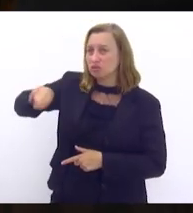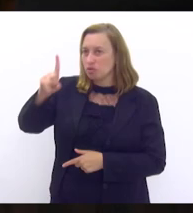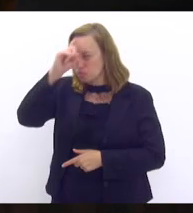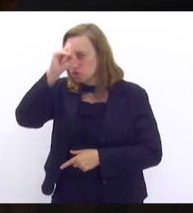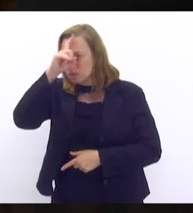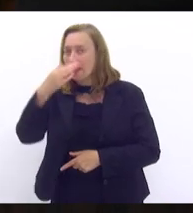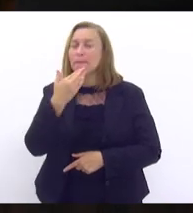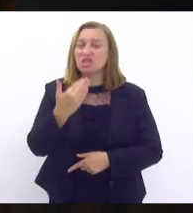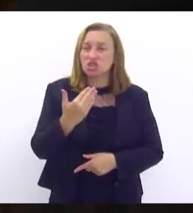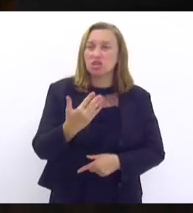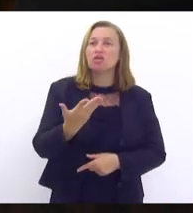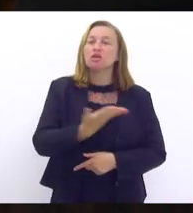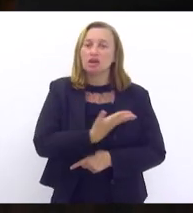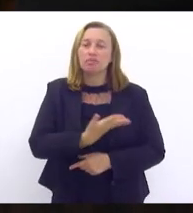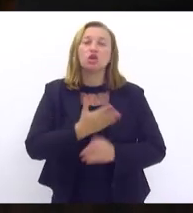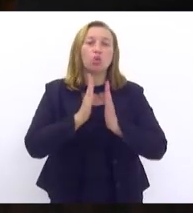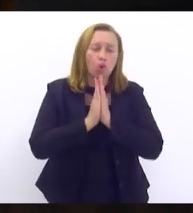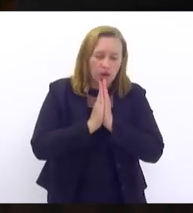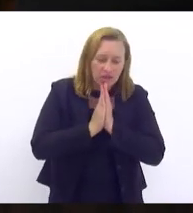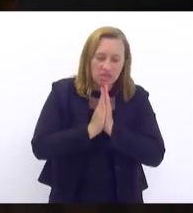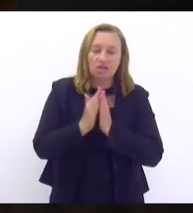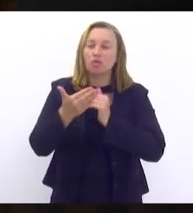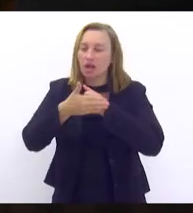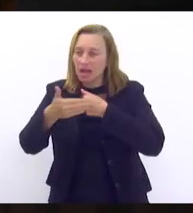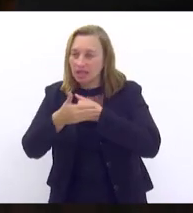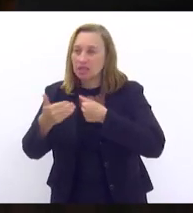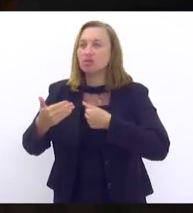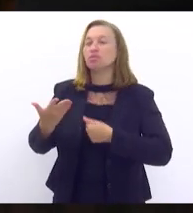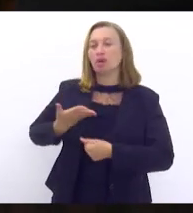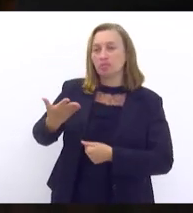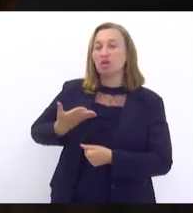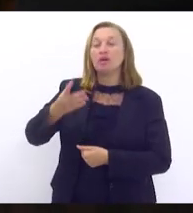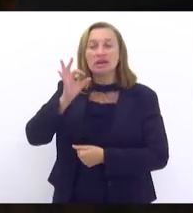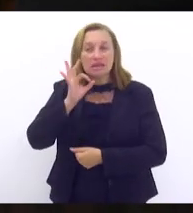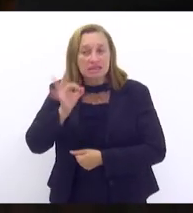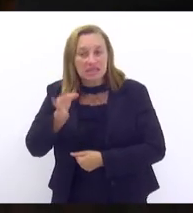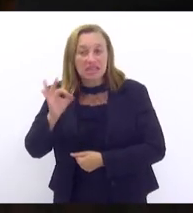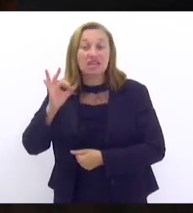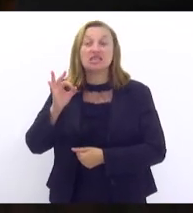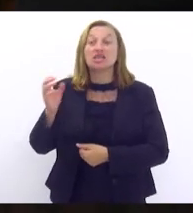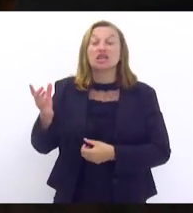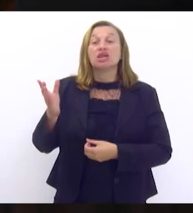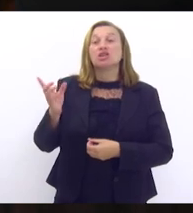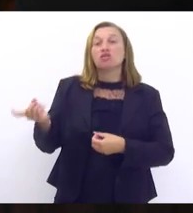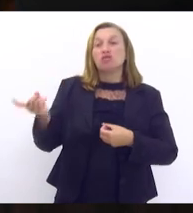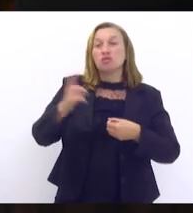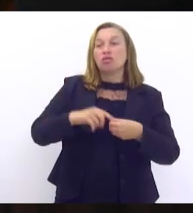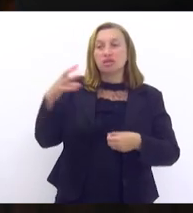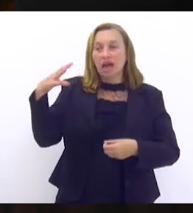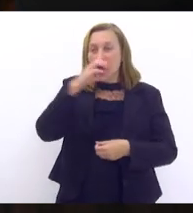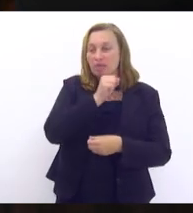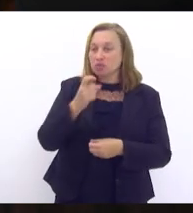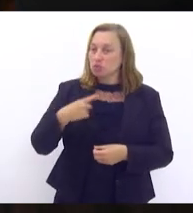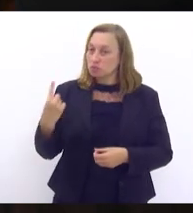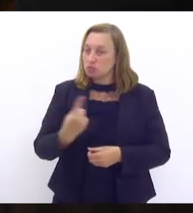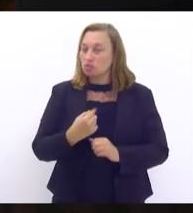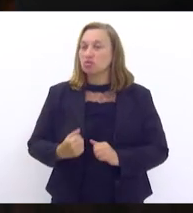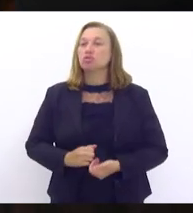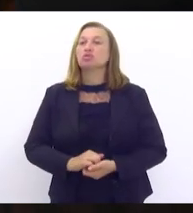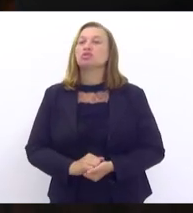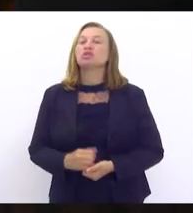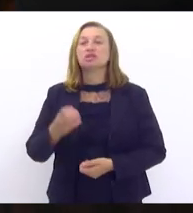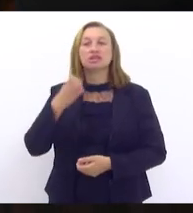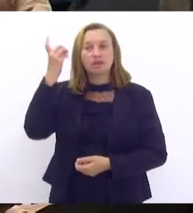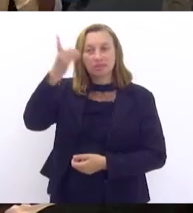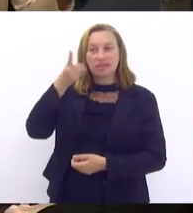pedi aos amigos muita oração, muito carinho com o nosso amigo, que eu tenho certeza que já já estará de volta aqui conosco. Deputada Érica